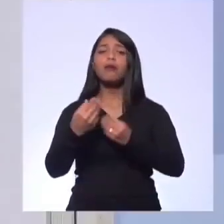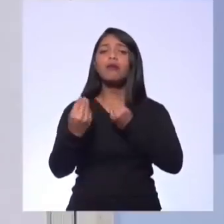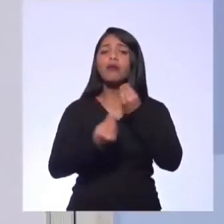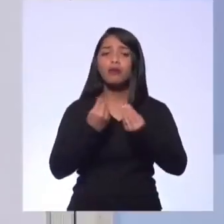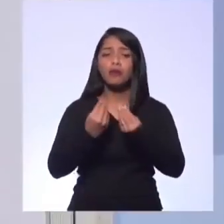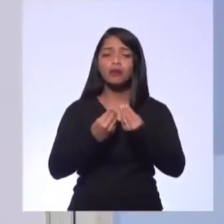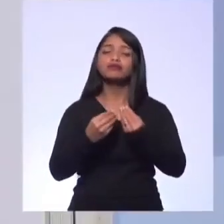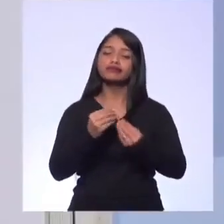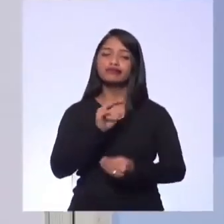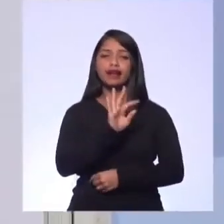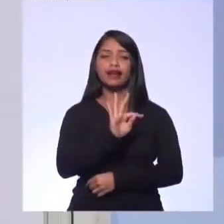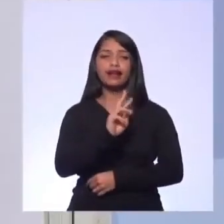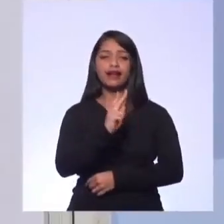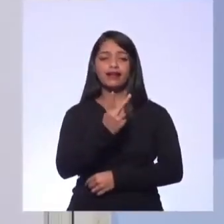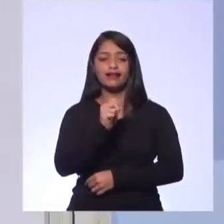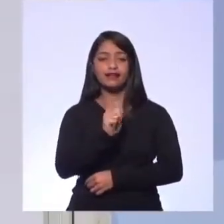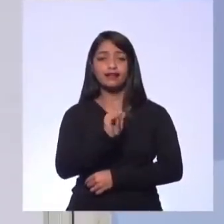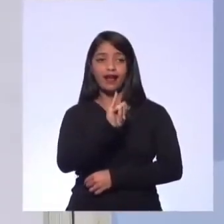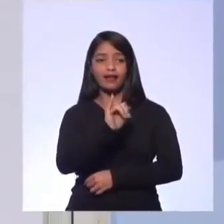tá? Mas